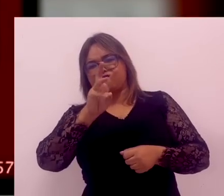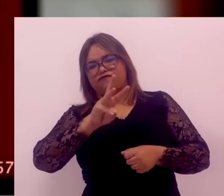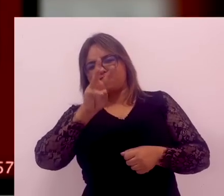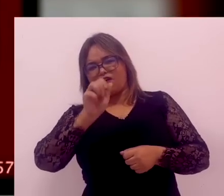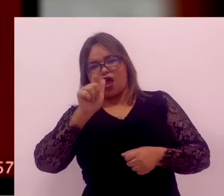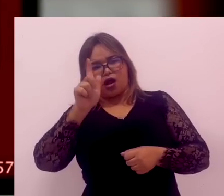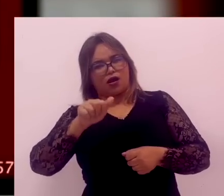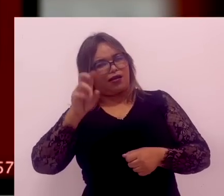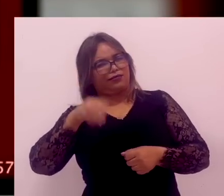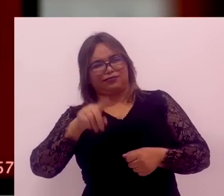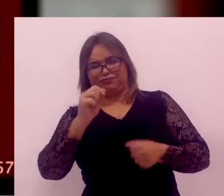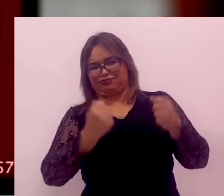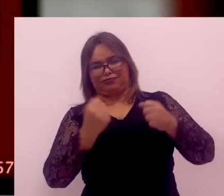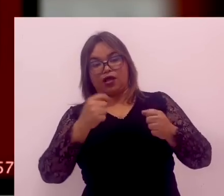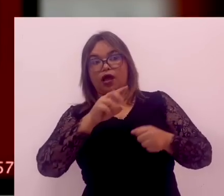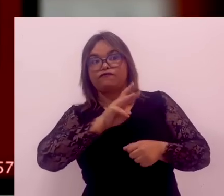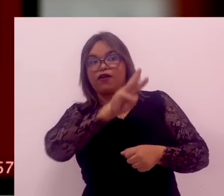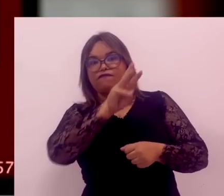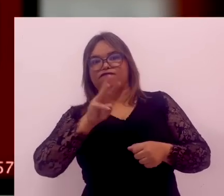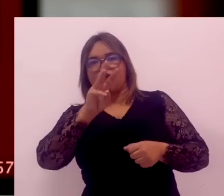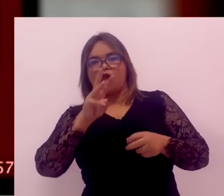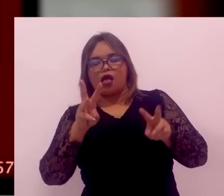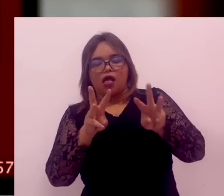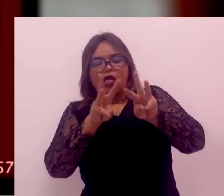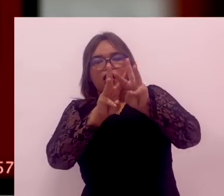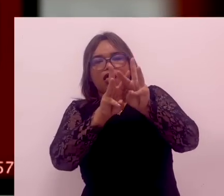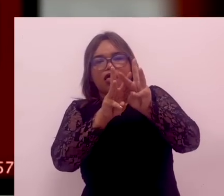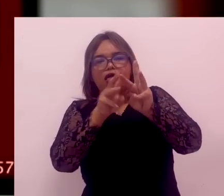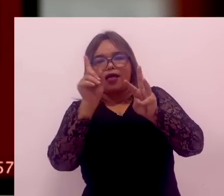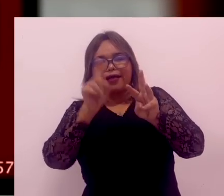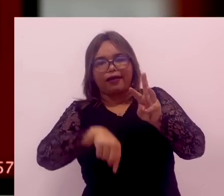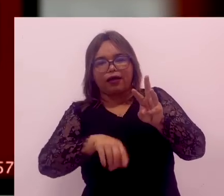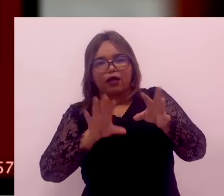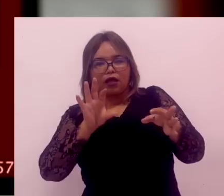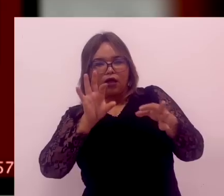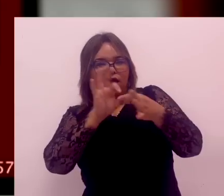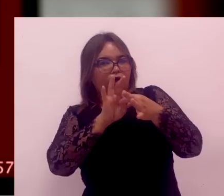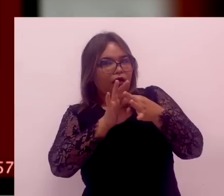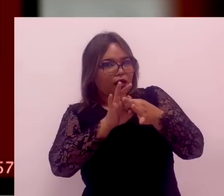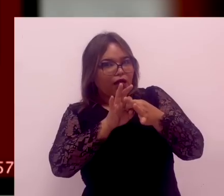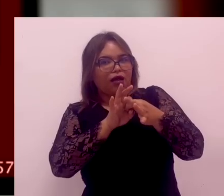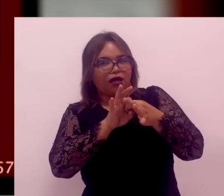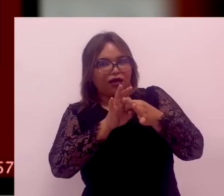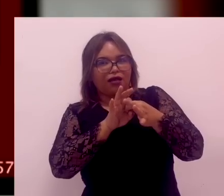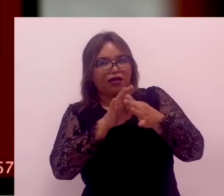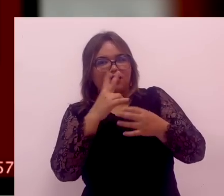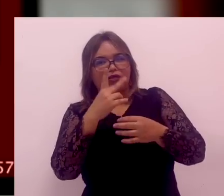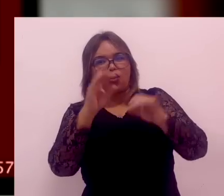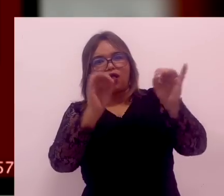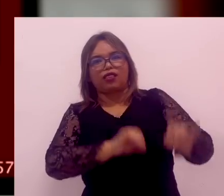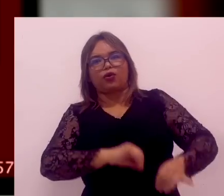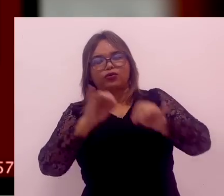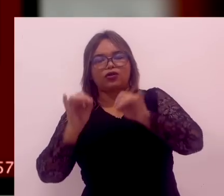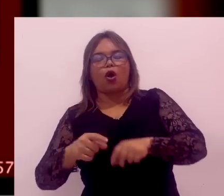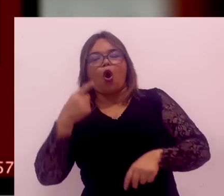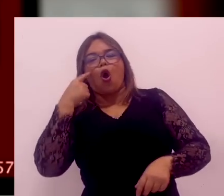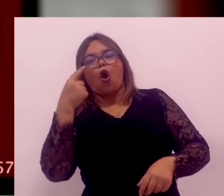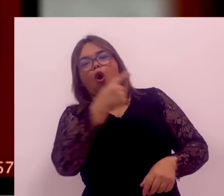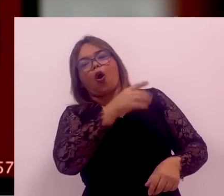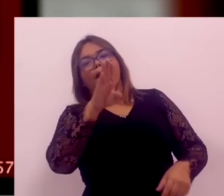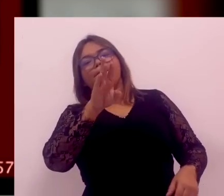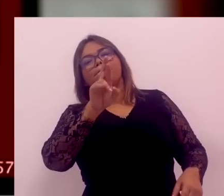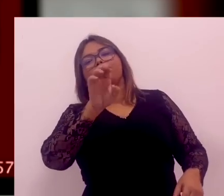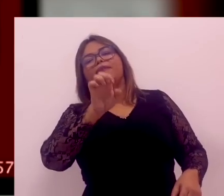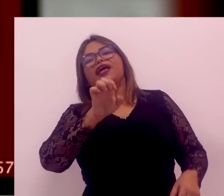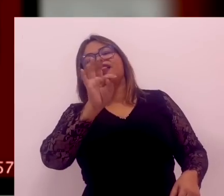o coração da Grã-Bretanha, então você deve saber que a Grã-Bretanha não passa de um país controlado pelos maçons. E também a